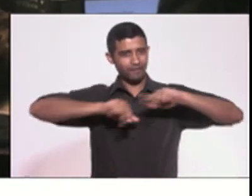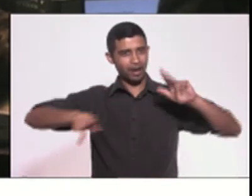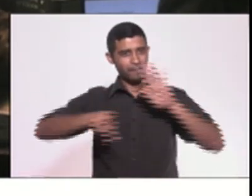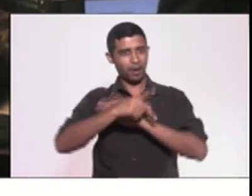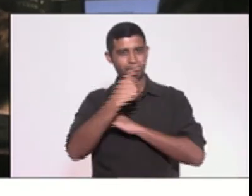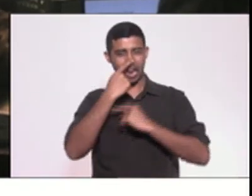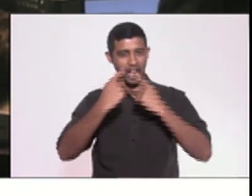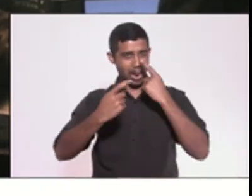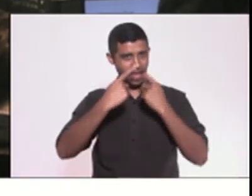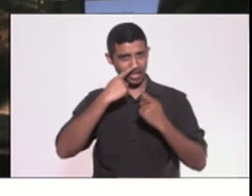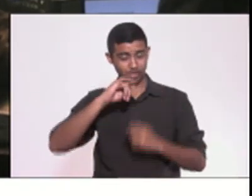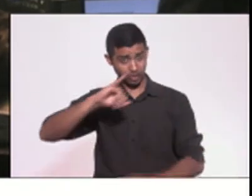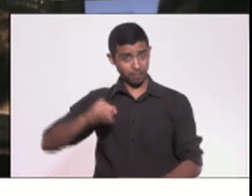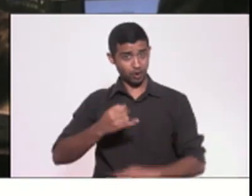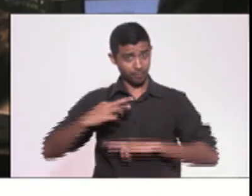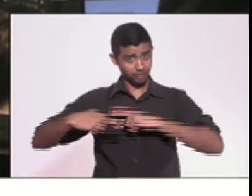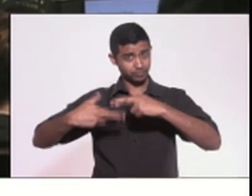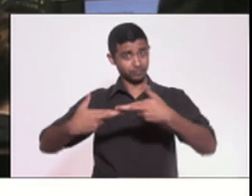Hoje aqui no Brasil,